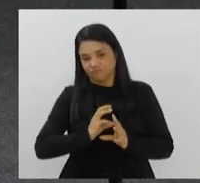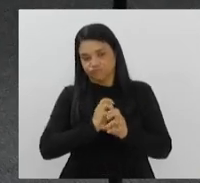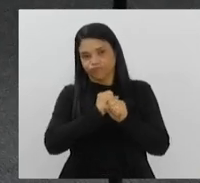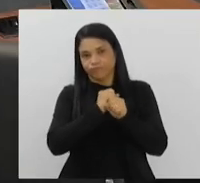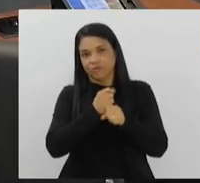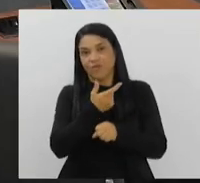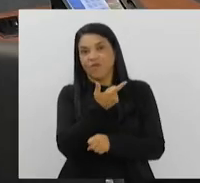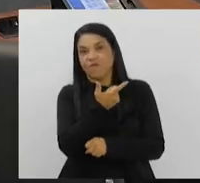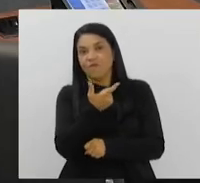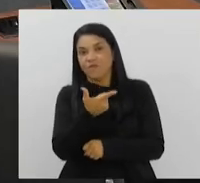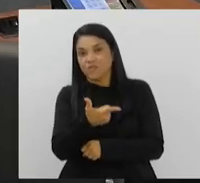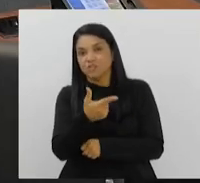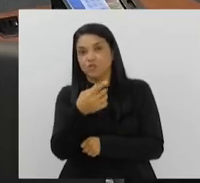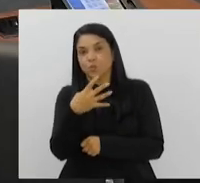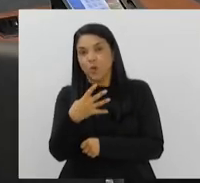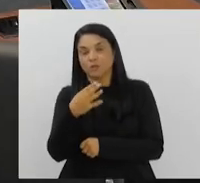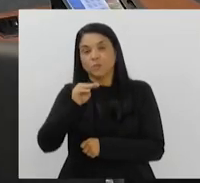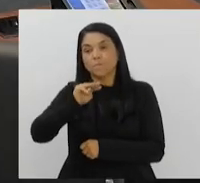de